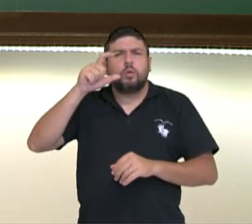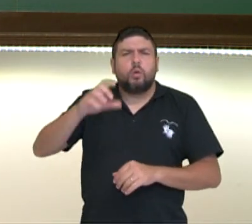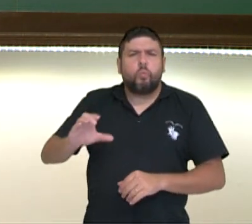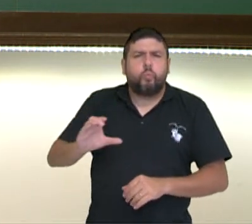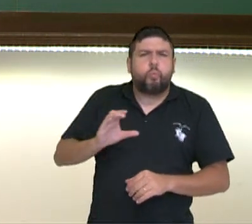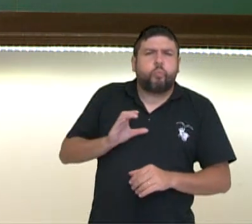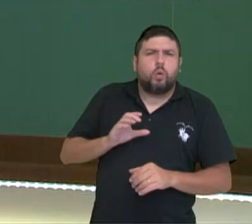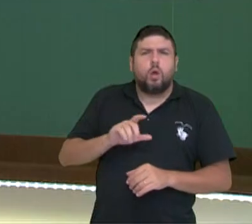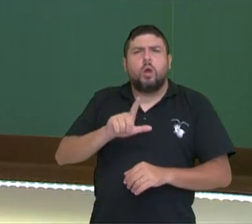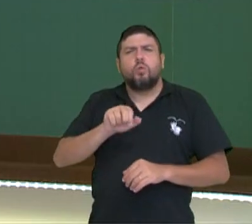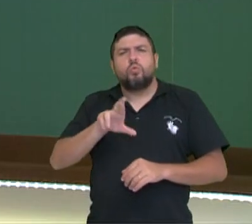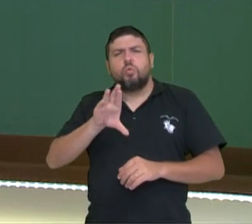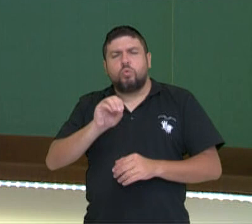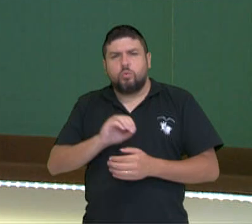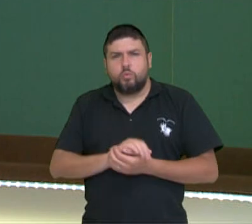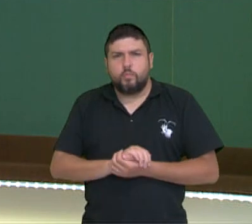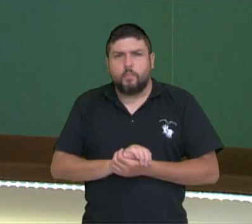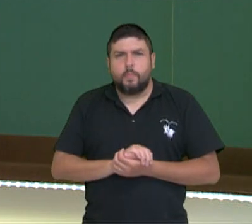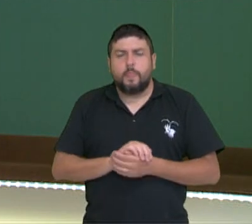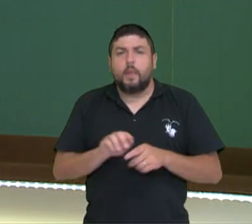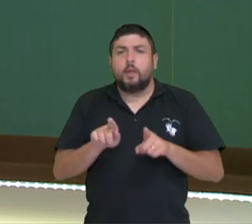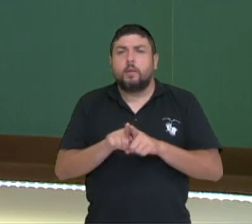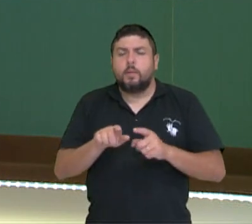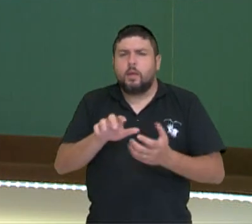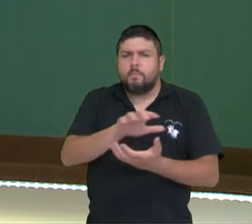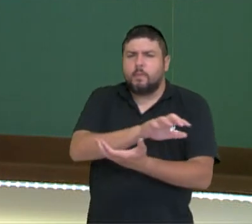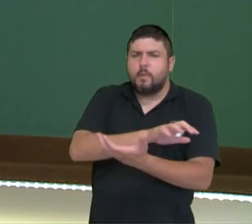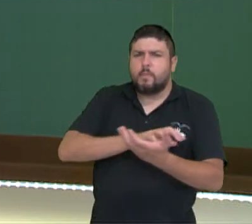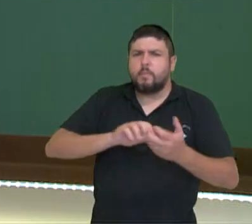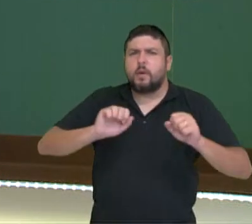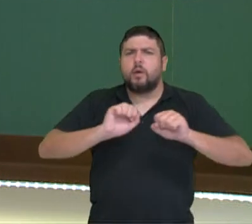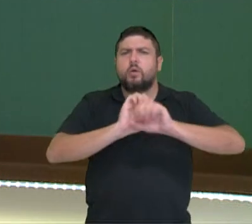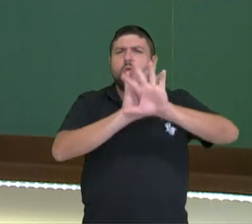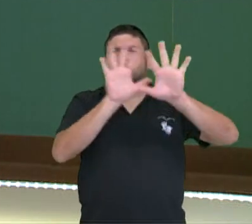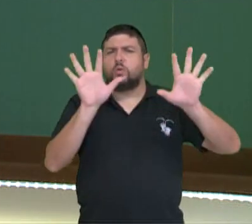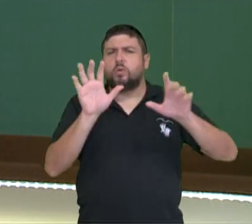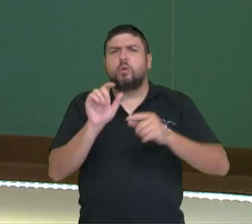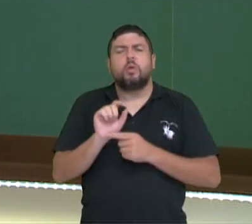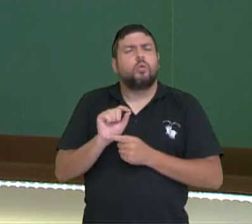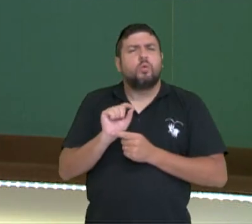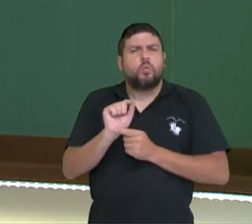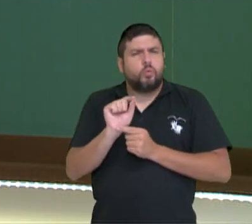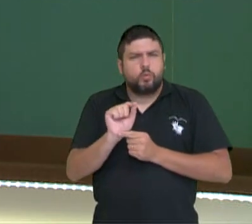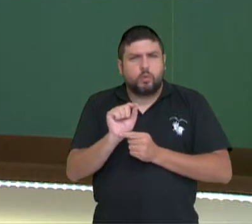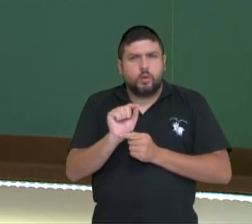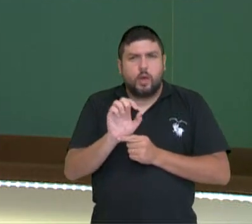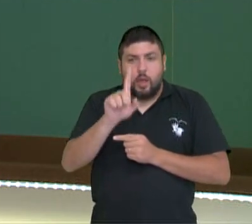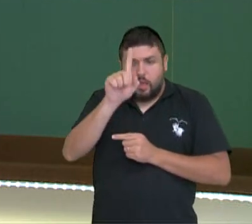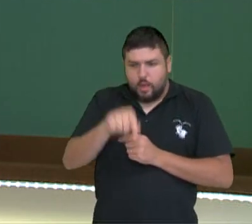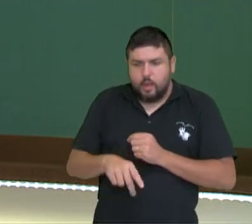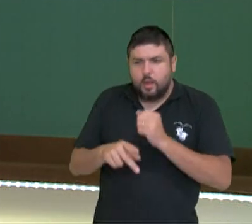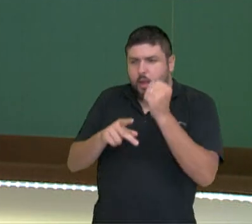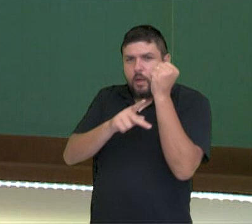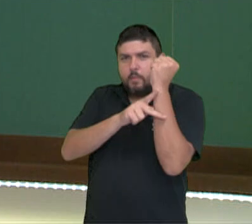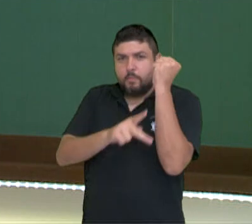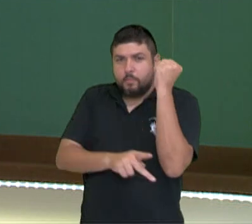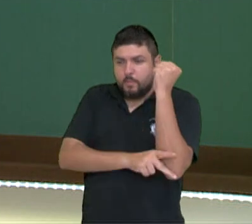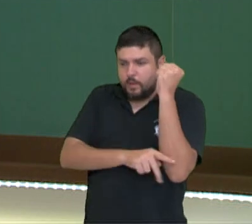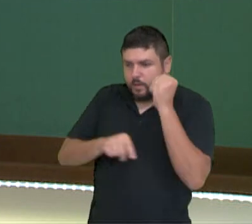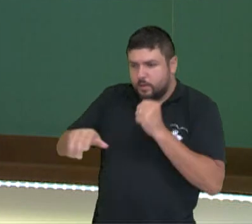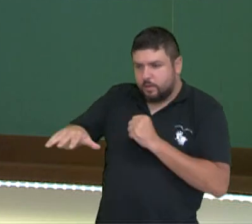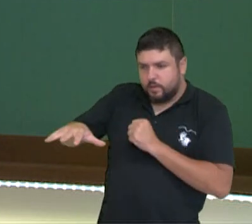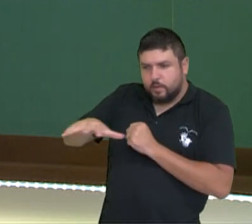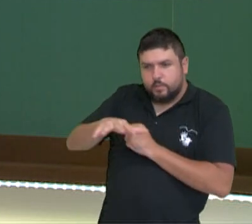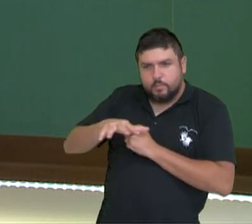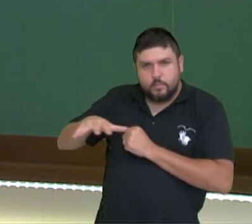menos importante, a Revolução Gloriosa, que vai dar forças ao parlamento através da implantação